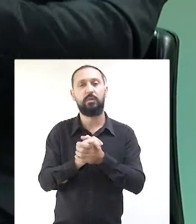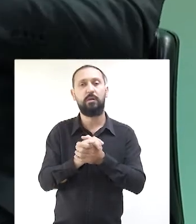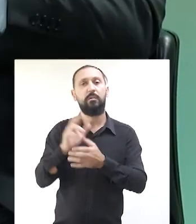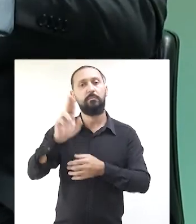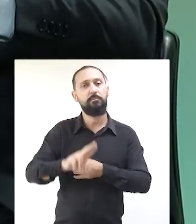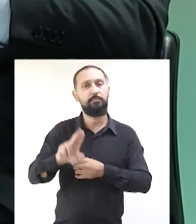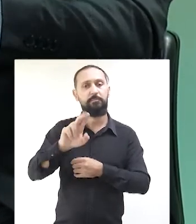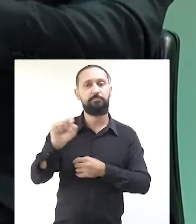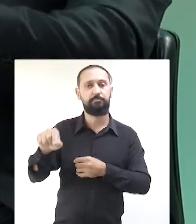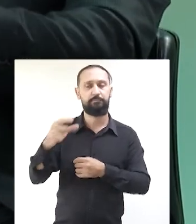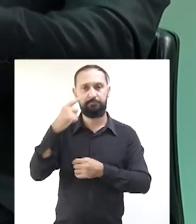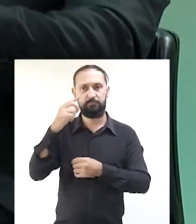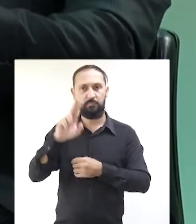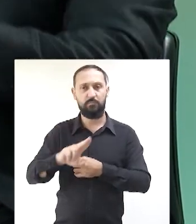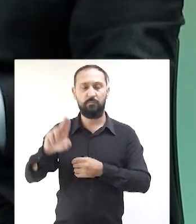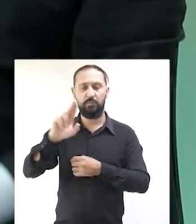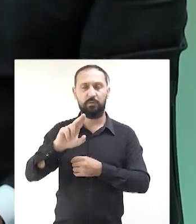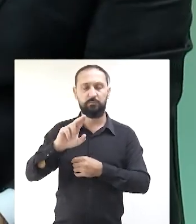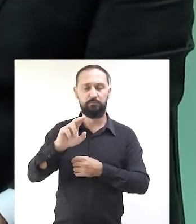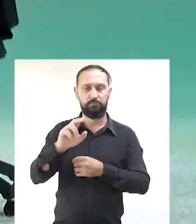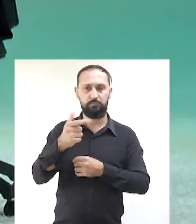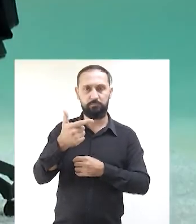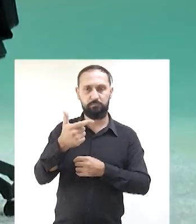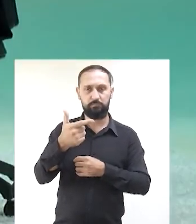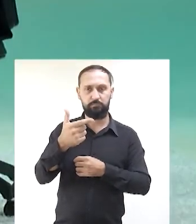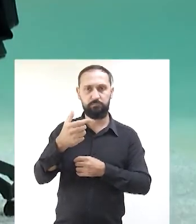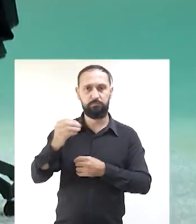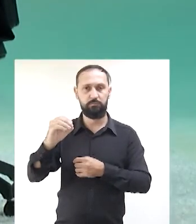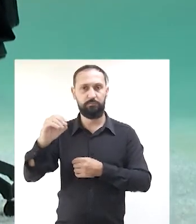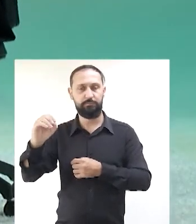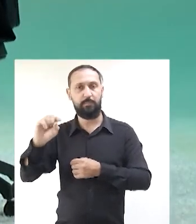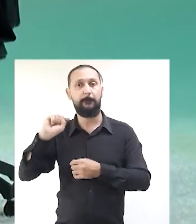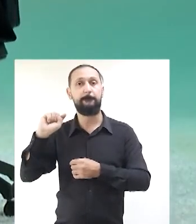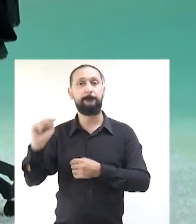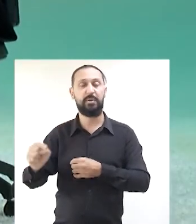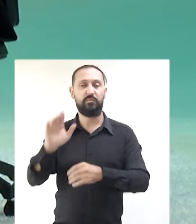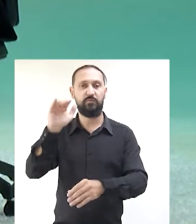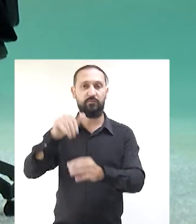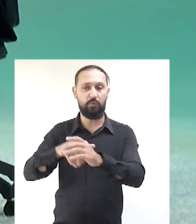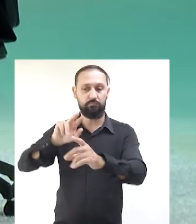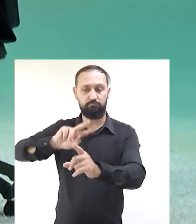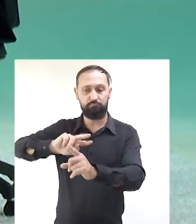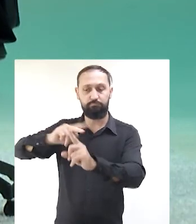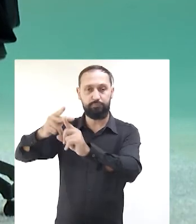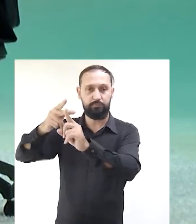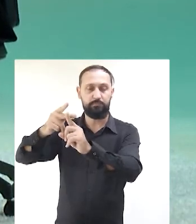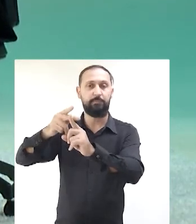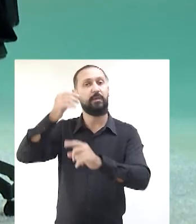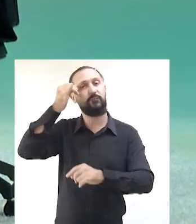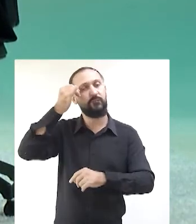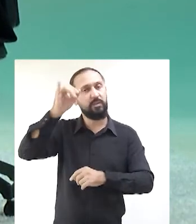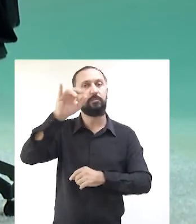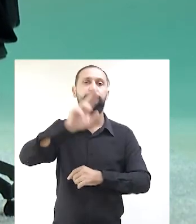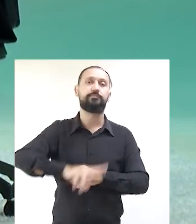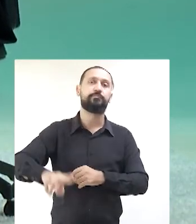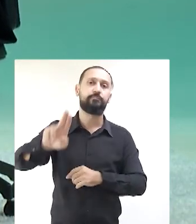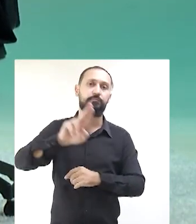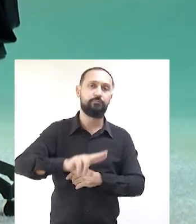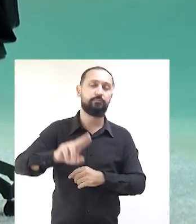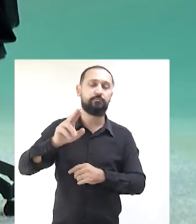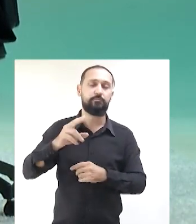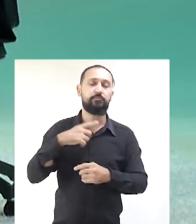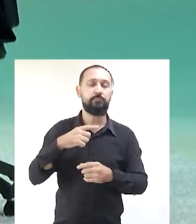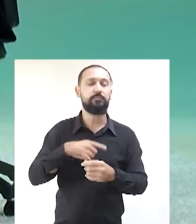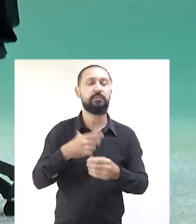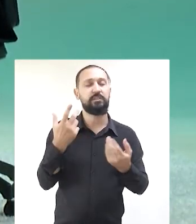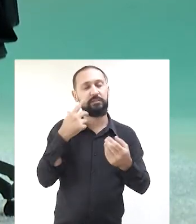deste fundo, né, isso vai ser contado como 200 mil votos. 200 mil Ou votos. seja, uma única dobra, né? Para evitar, obviamente, né, a utilização... E